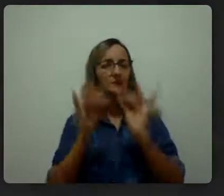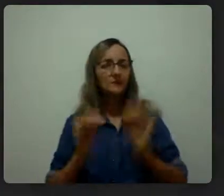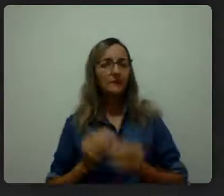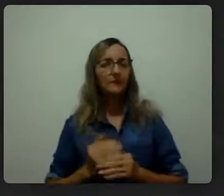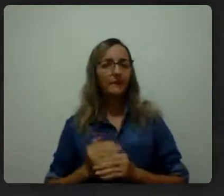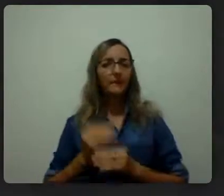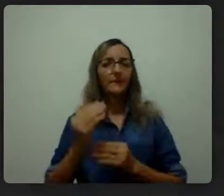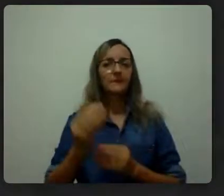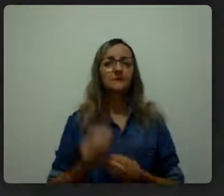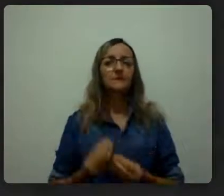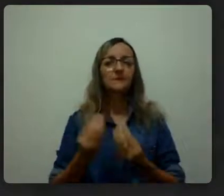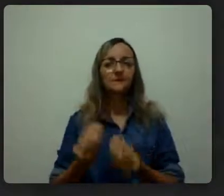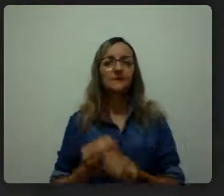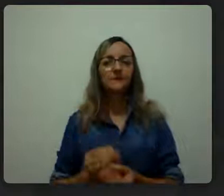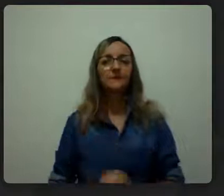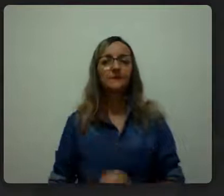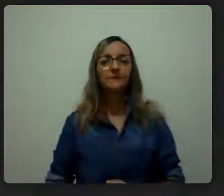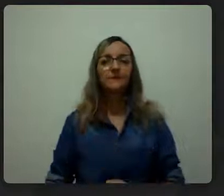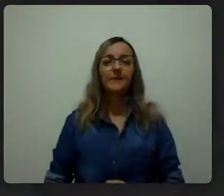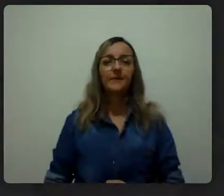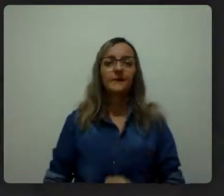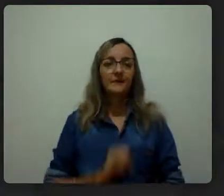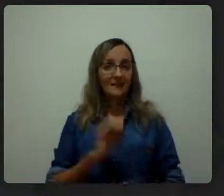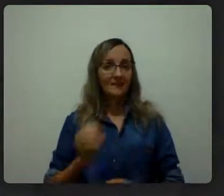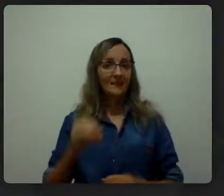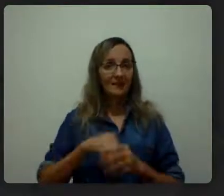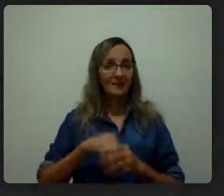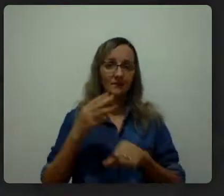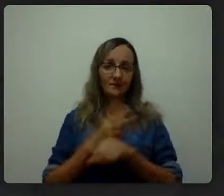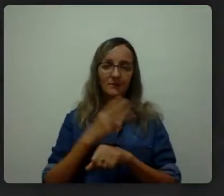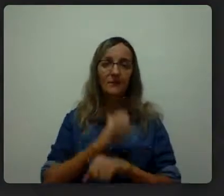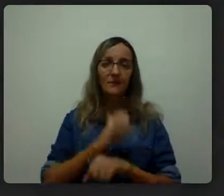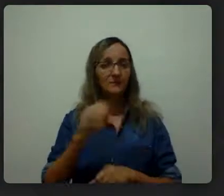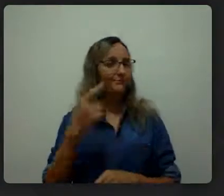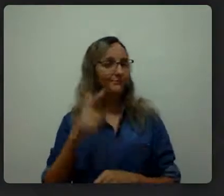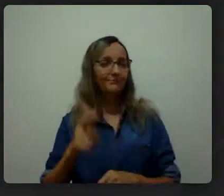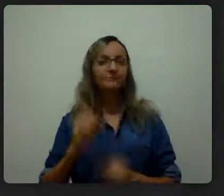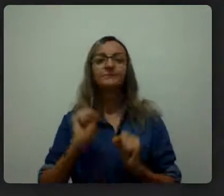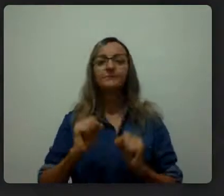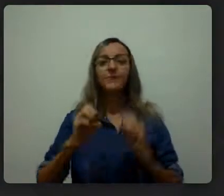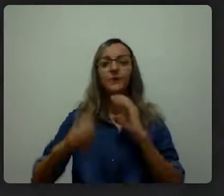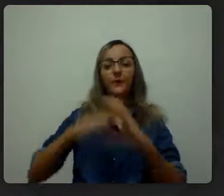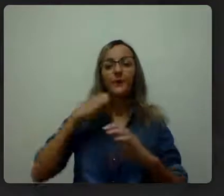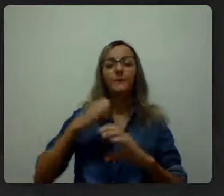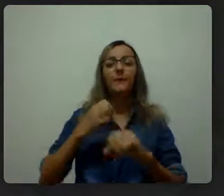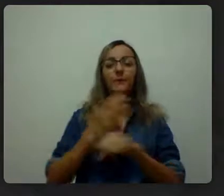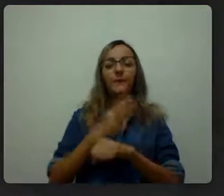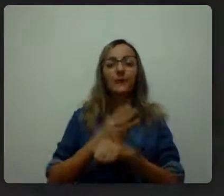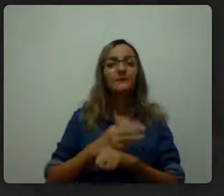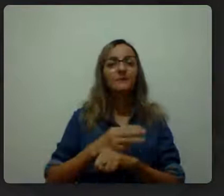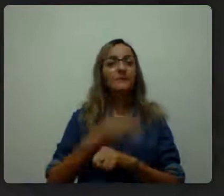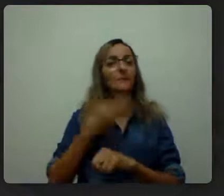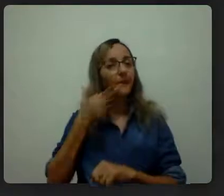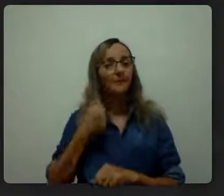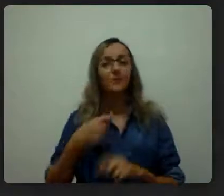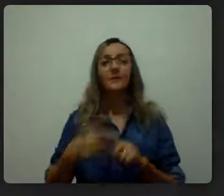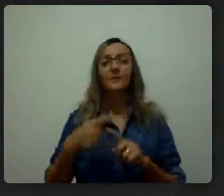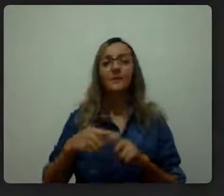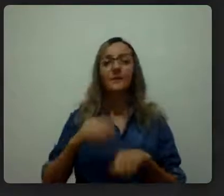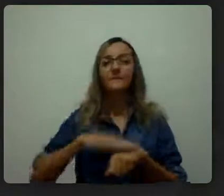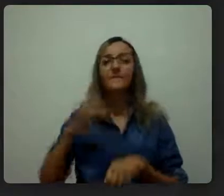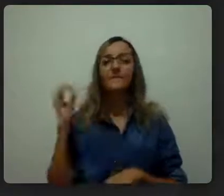Perfeito? Pessoal, perfeito, agradecer demais a participação de todos vocês aí. Agora, realmente, começa a